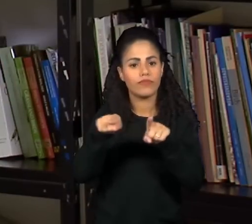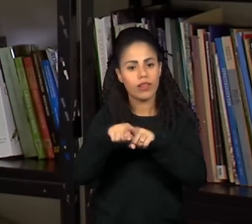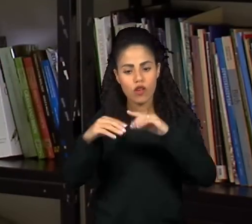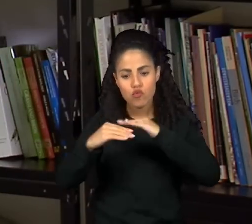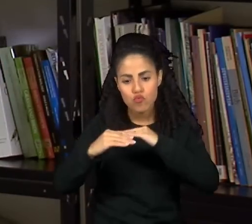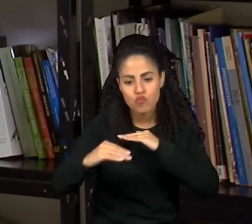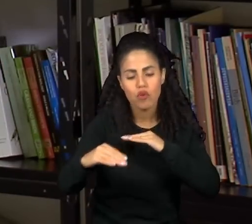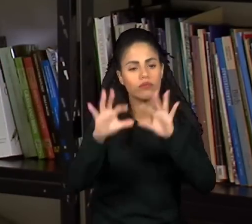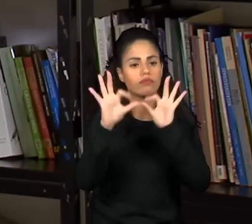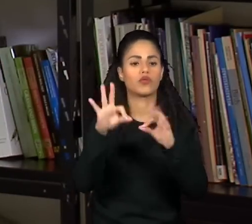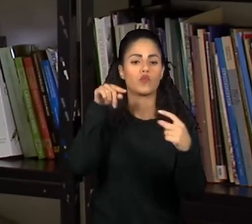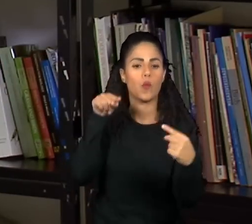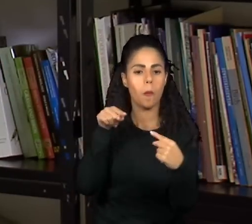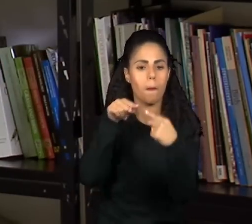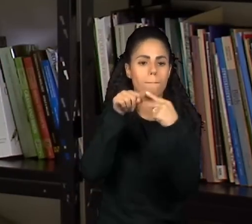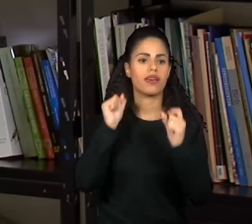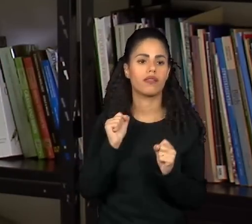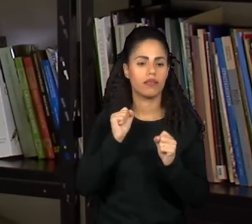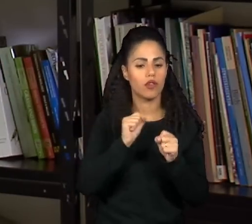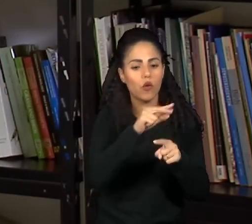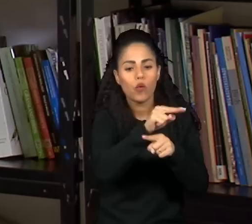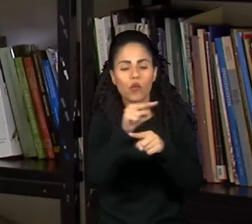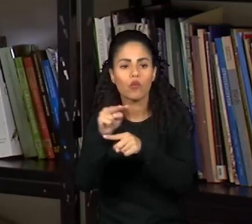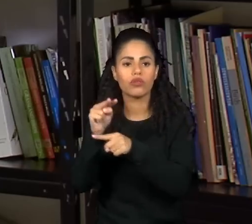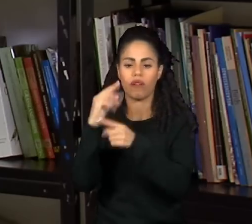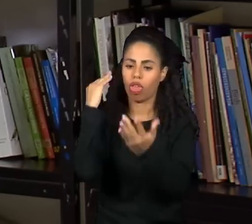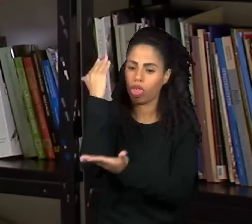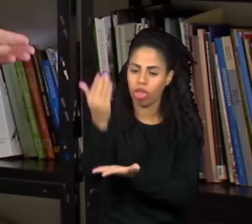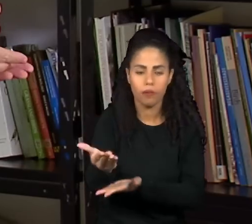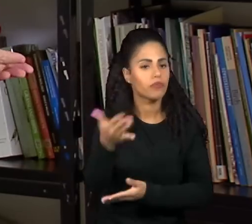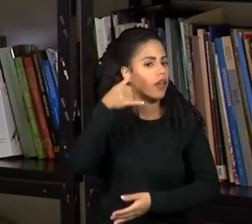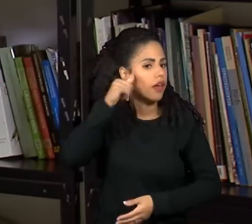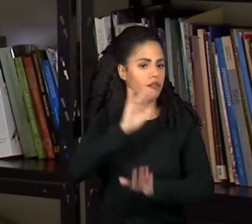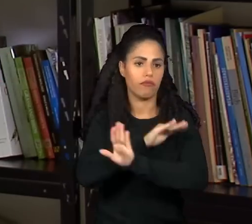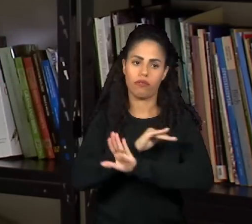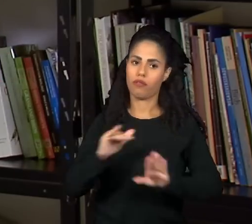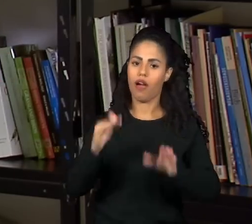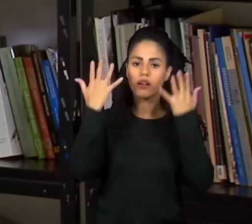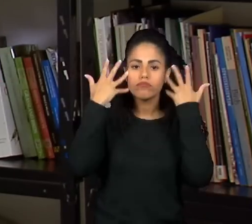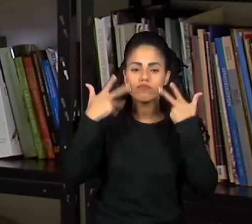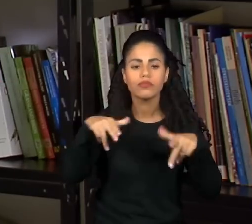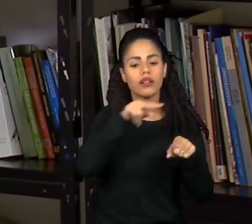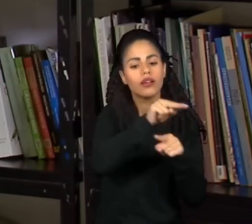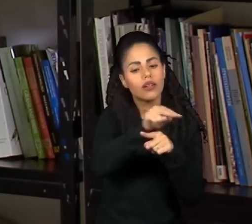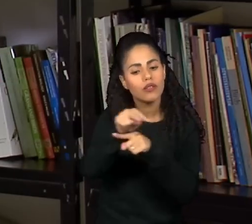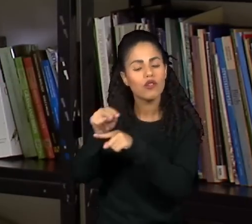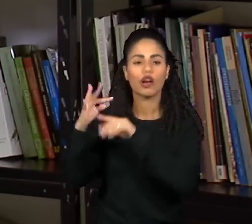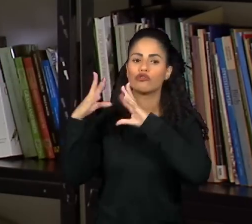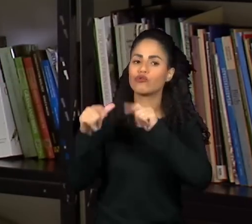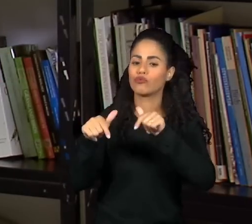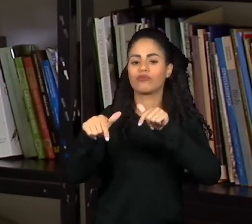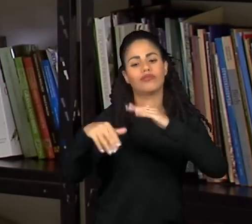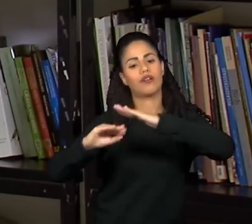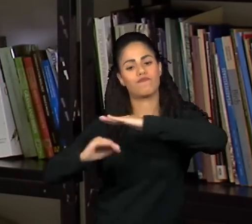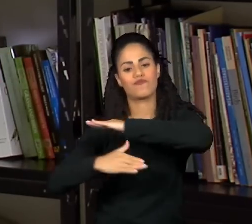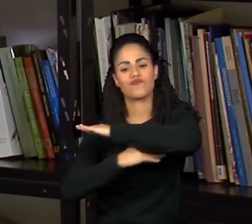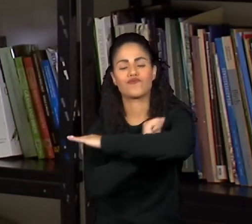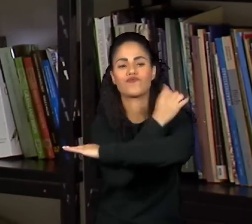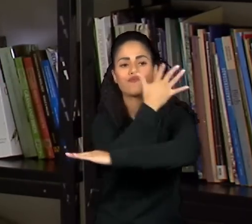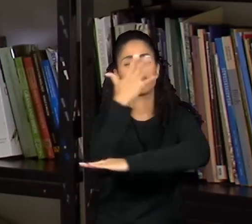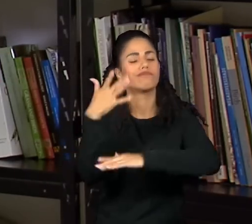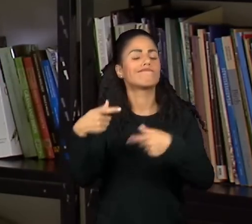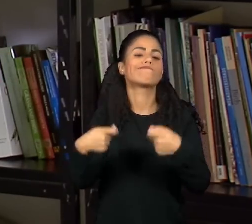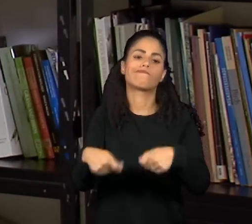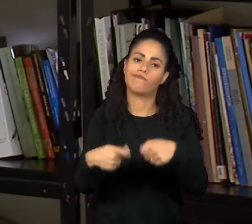adequado, preservar áreas verdes, manter nossas áreas naturais. A gente tem que cuidar da nossa biodiversidade. Cuidar da nossa